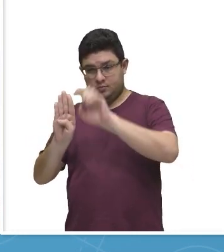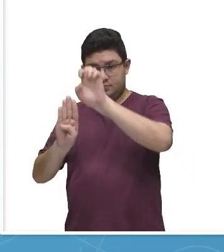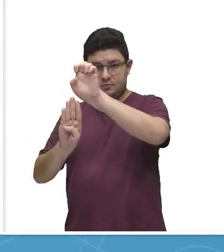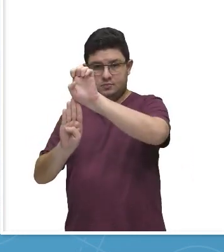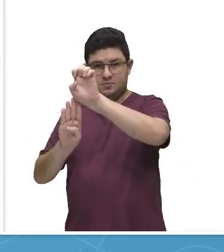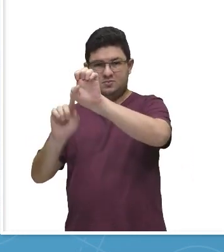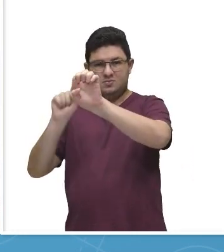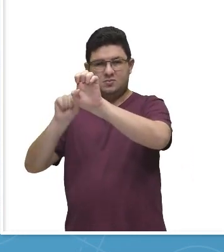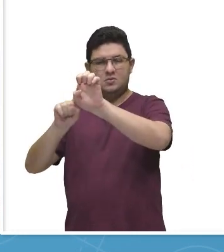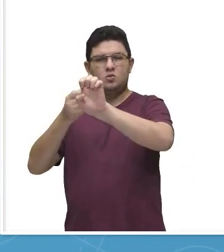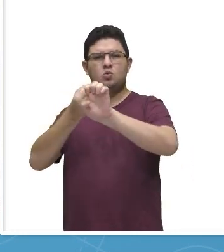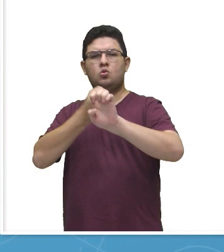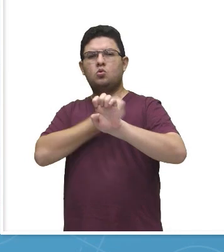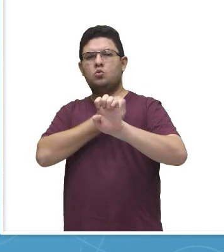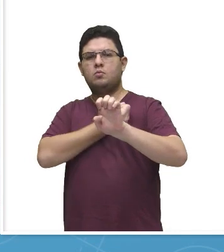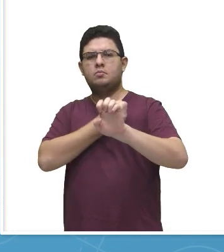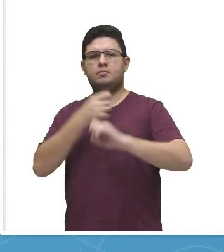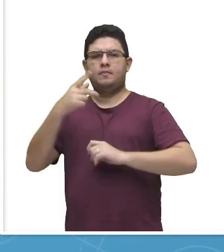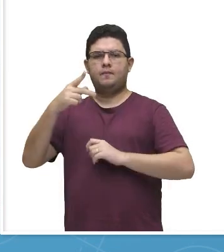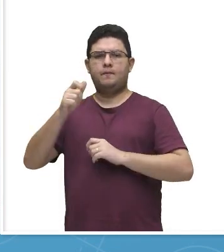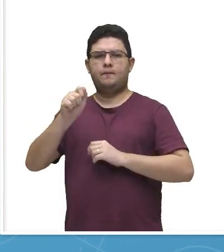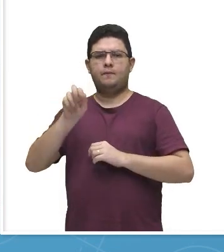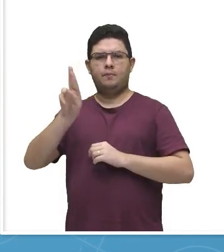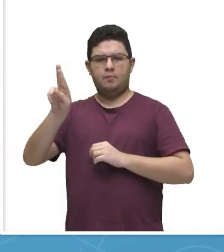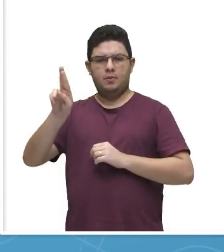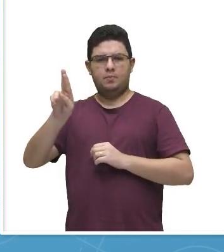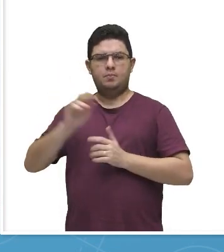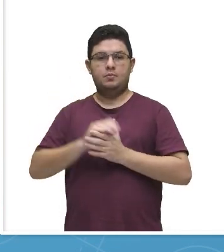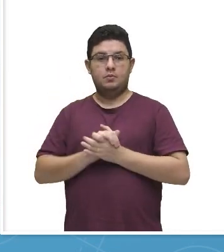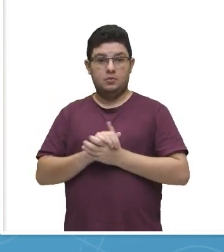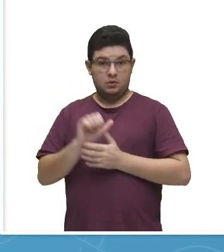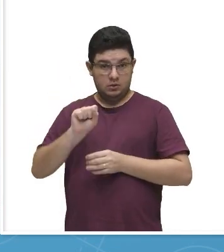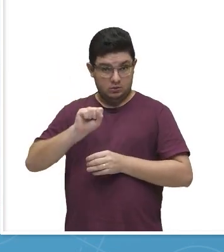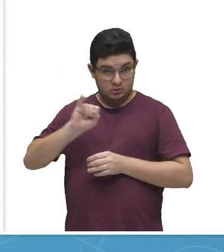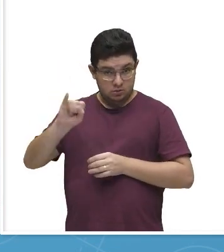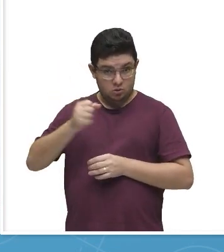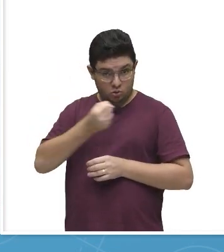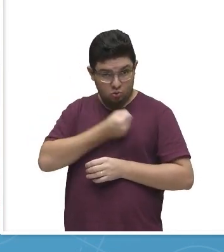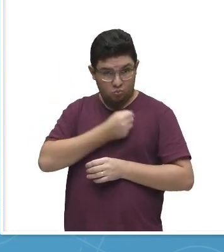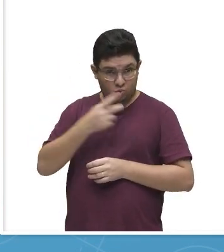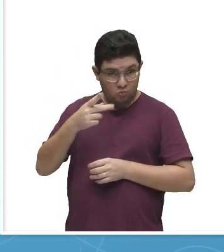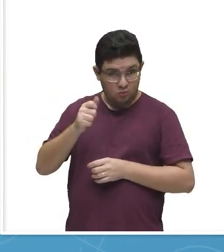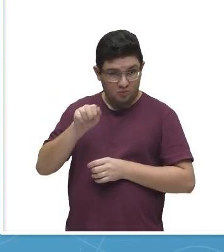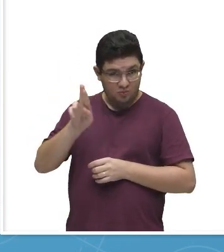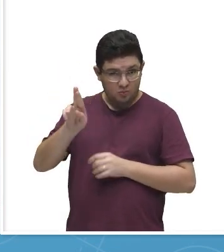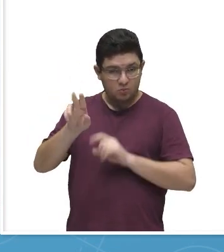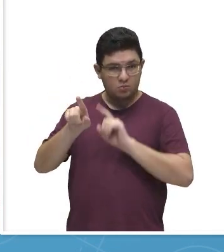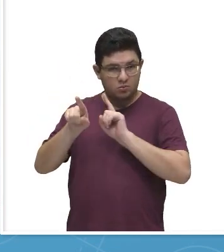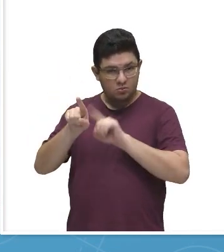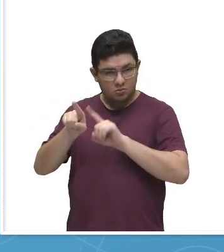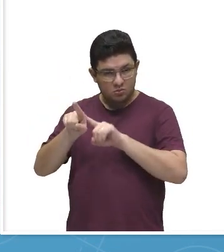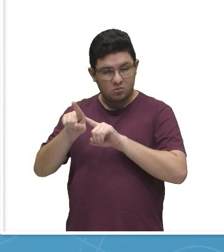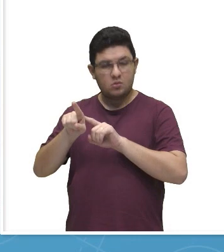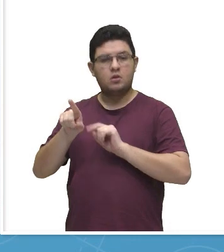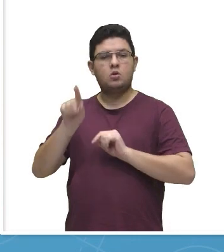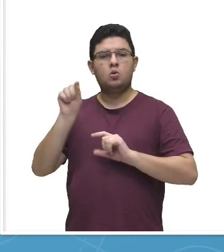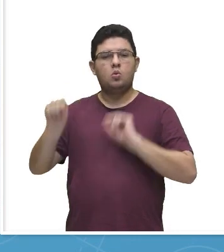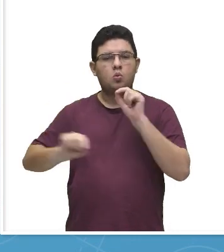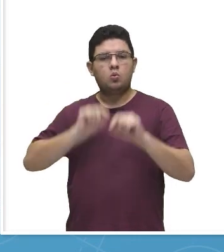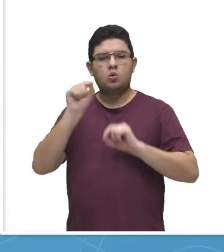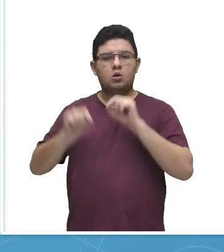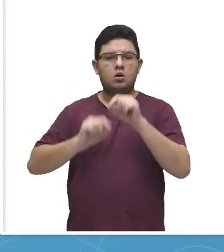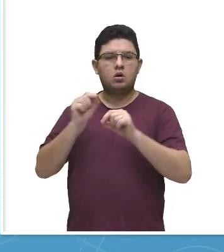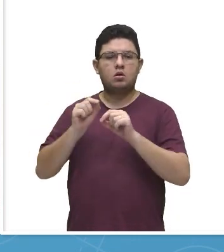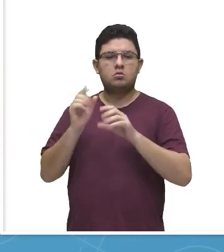par, correto? Se o expoente é um número par, a potência, ou seja,